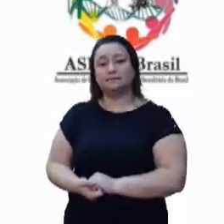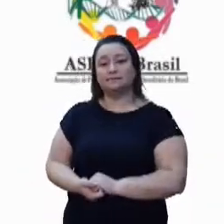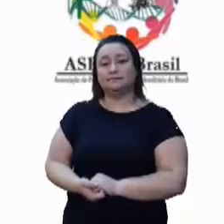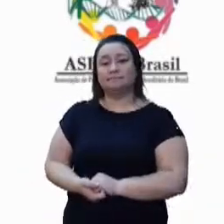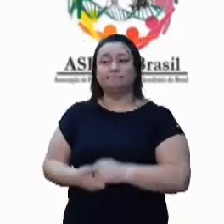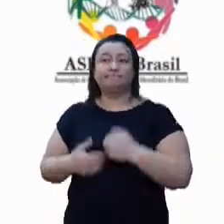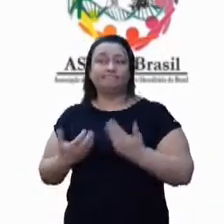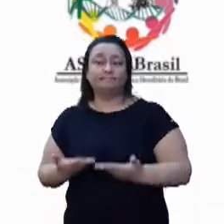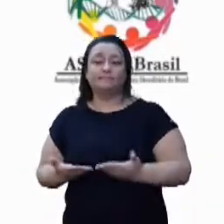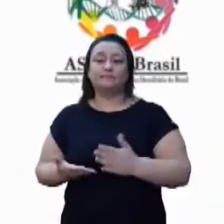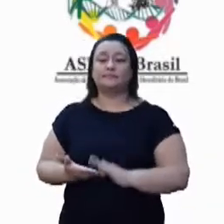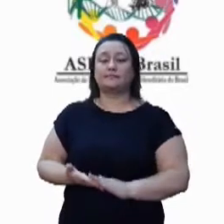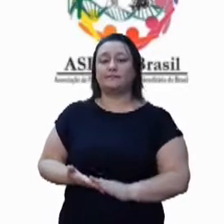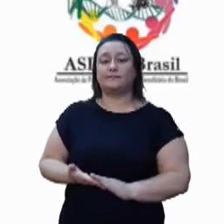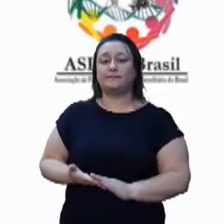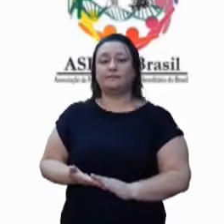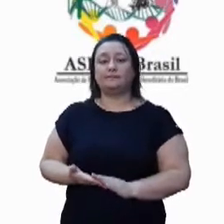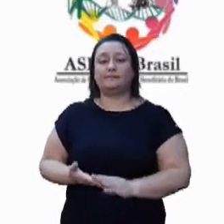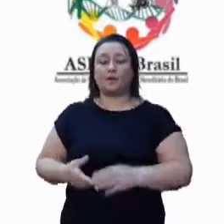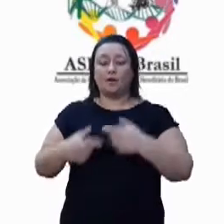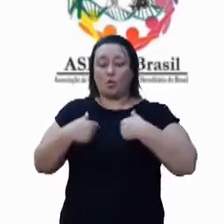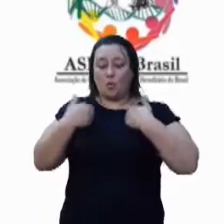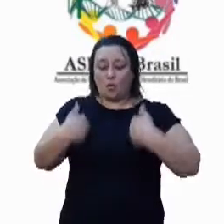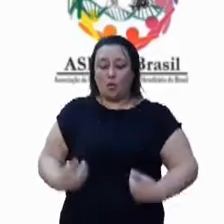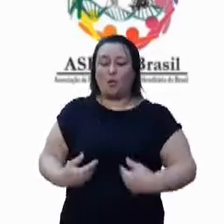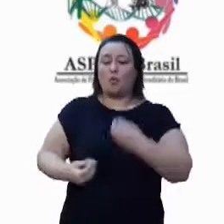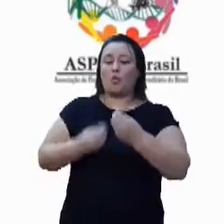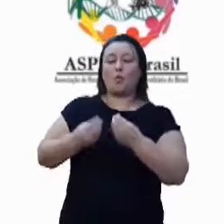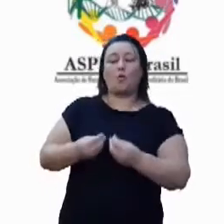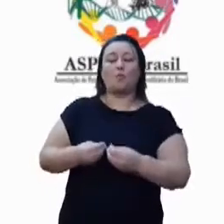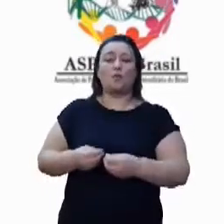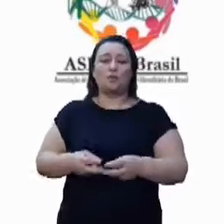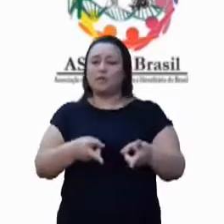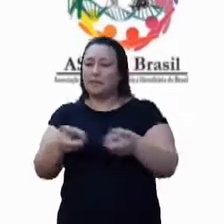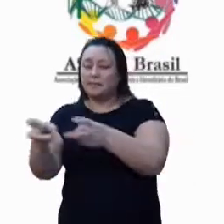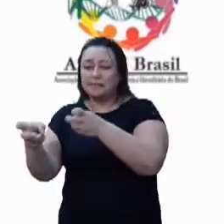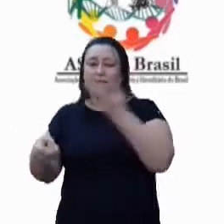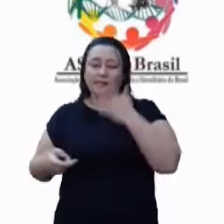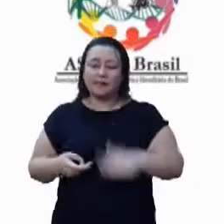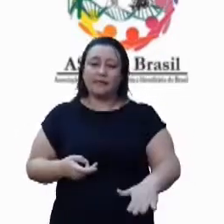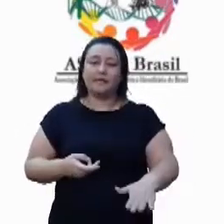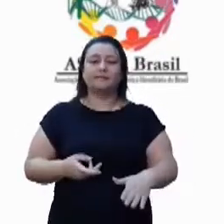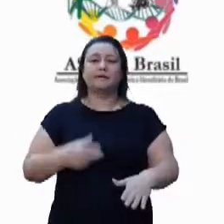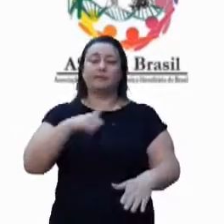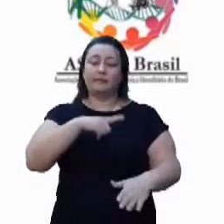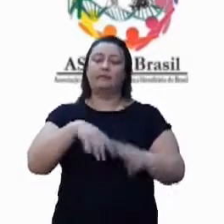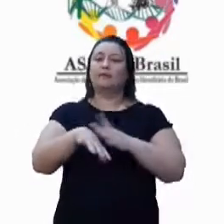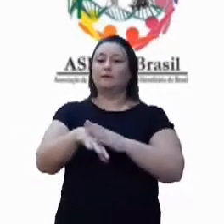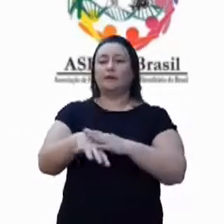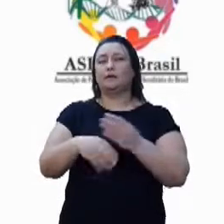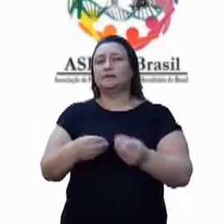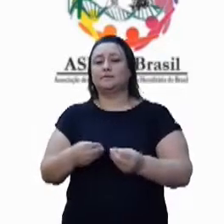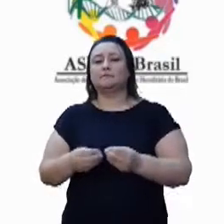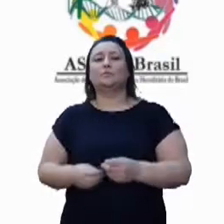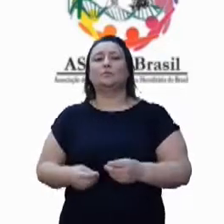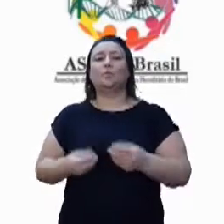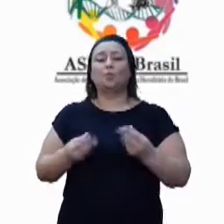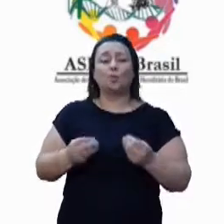Bom, em relação ao estereótipo, né, o fenótipo, o quadro característico das crianças. Muito daquilo que a